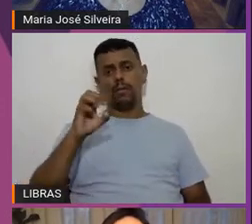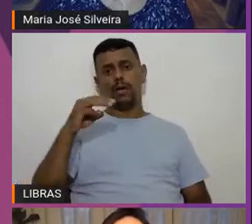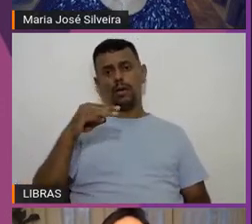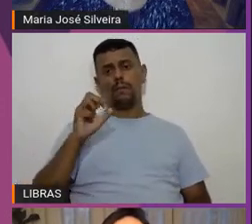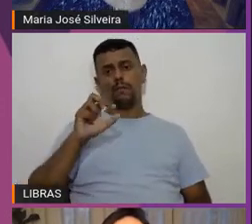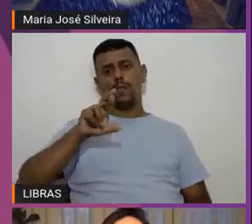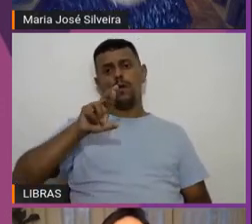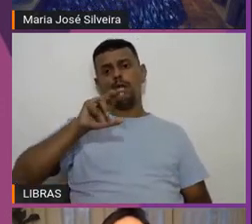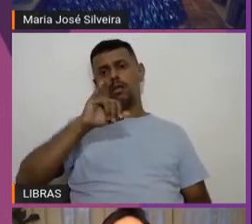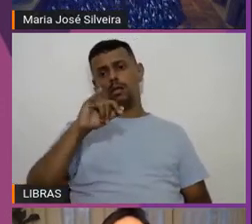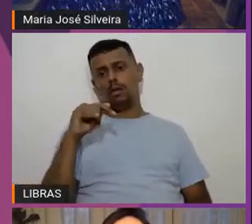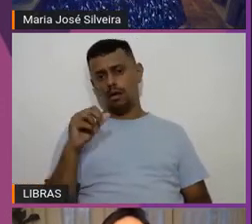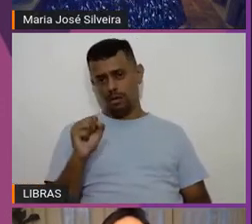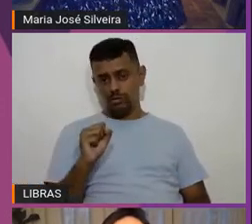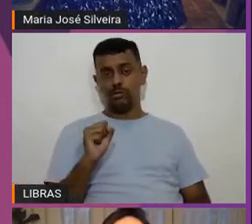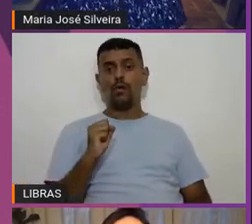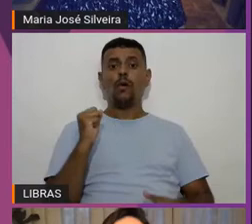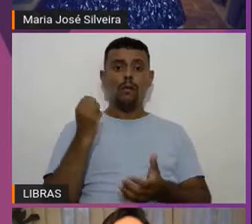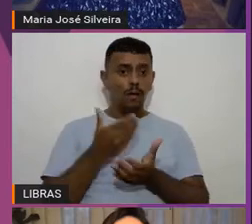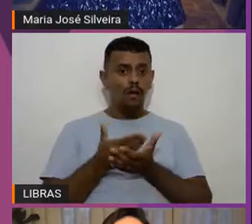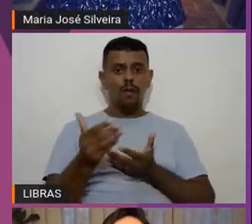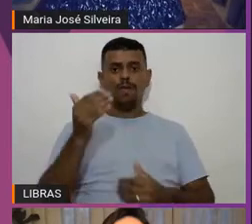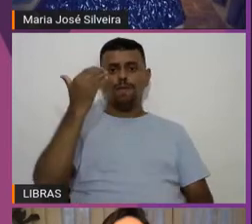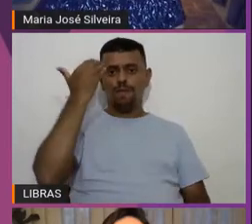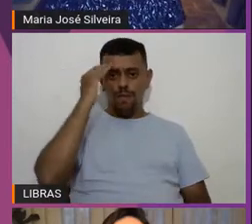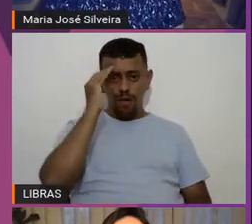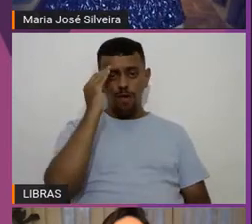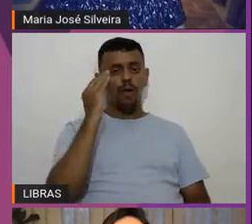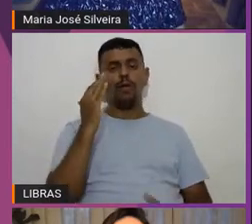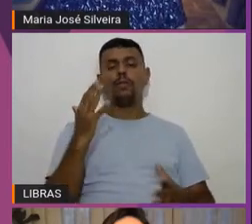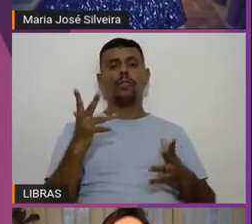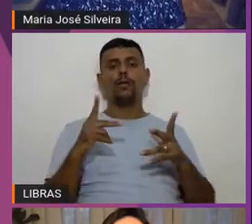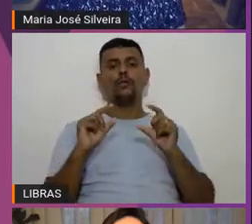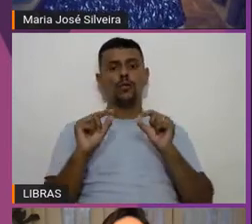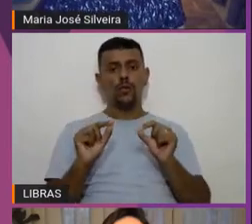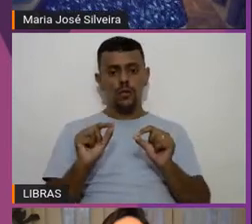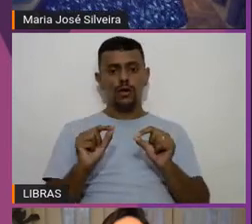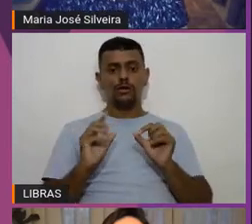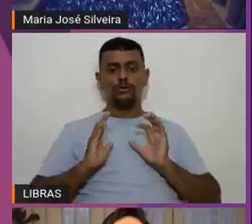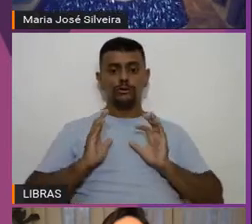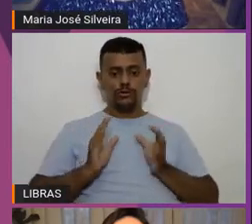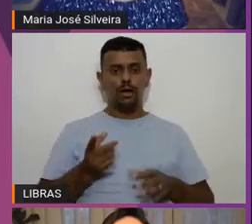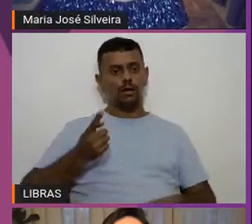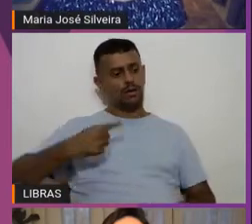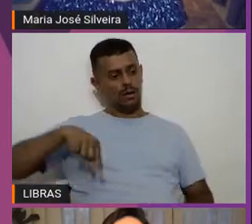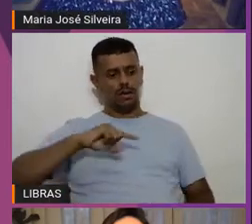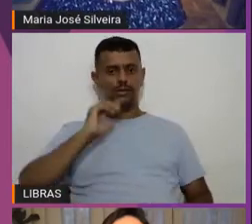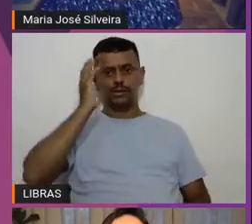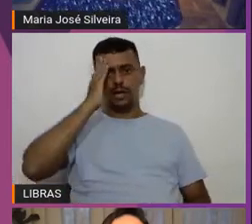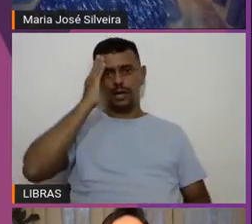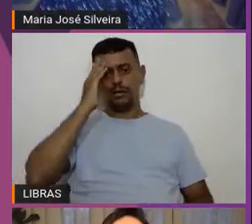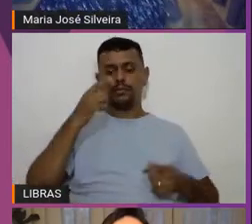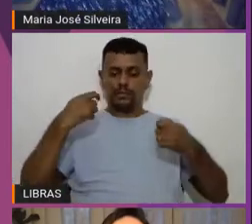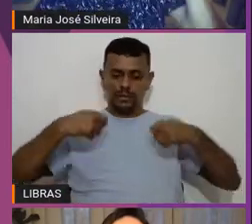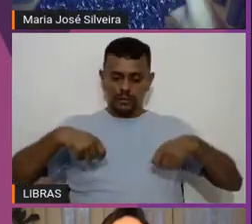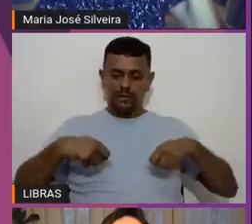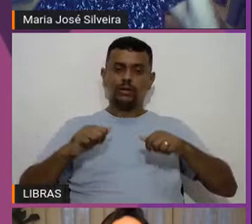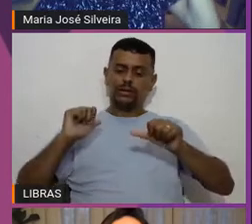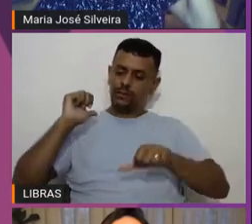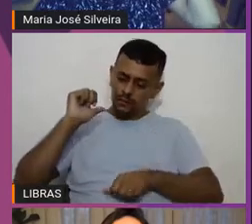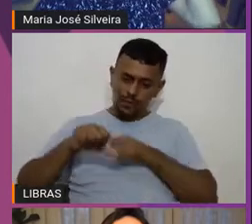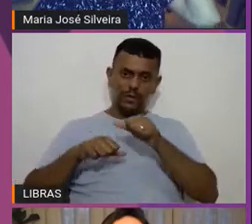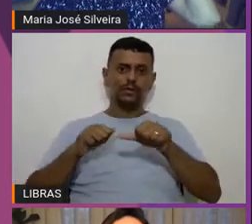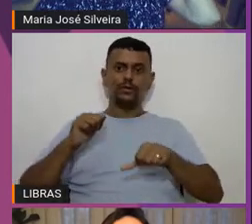muito dentro processo compreender o processo de fazer com que é a transformação você ainda maior então a cada